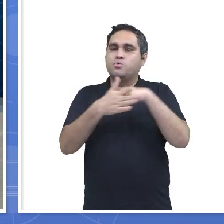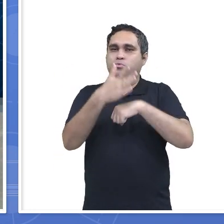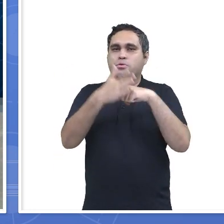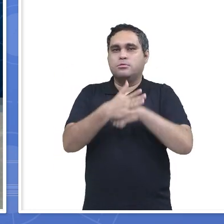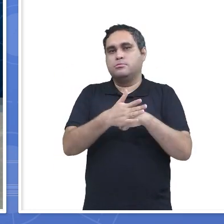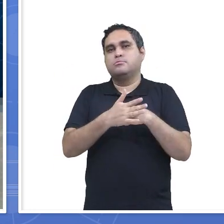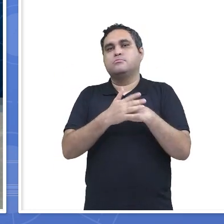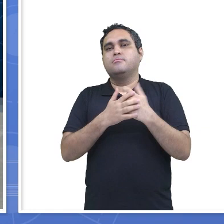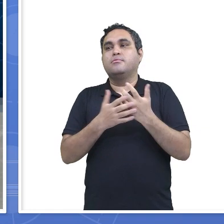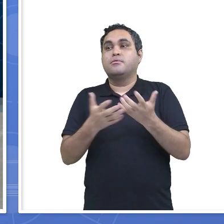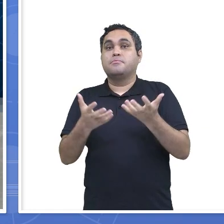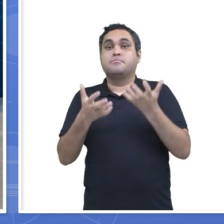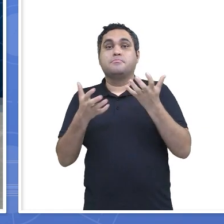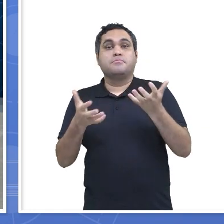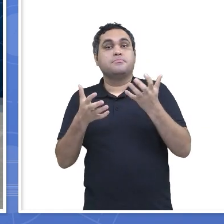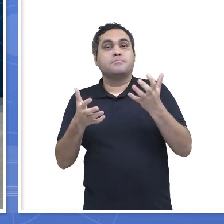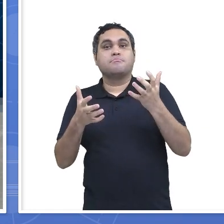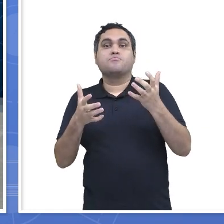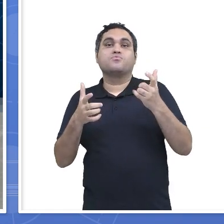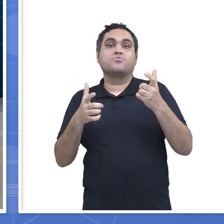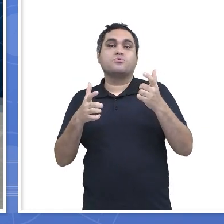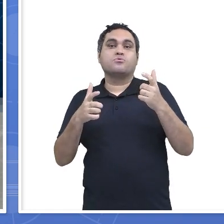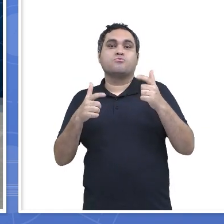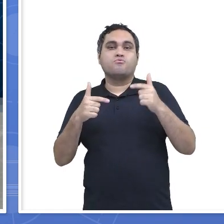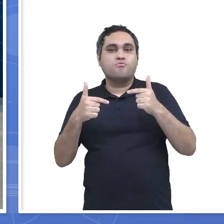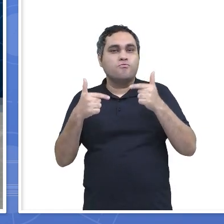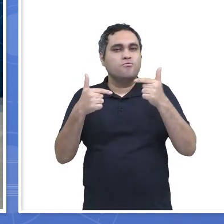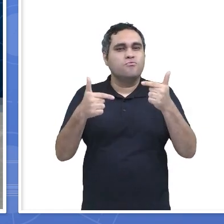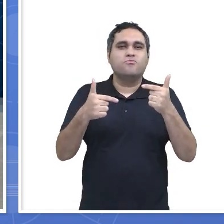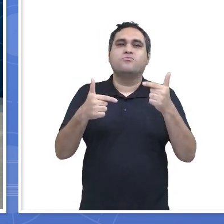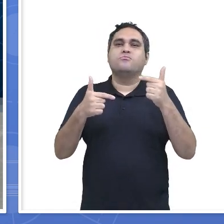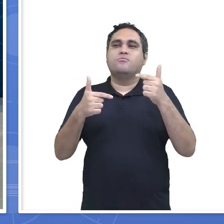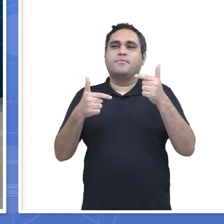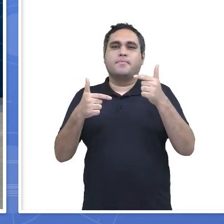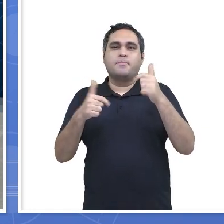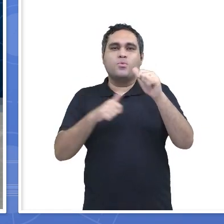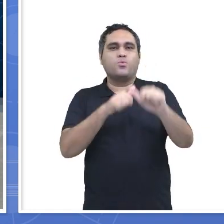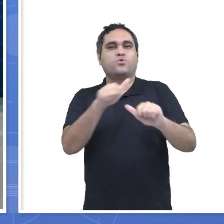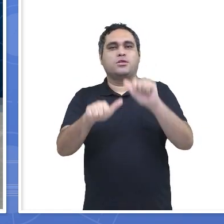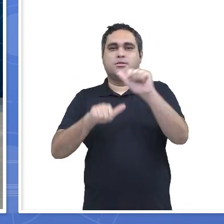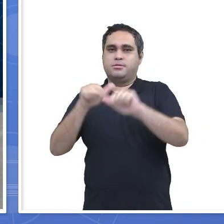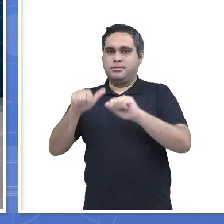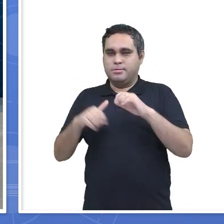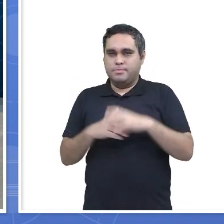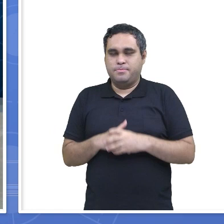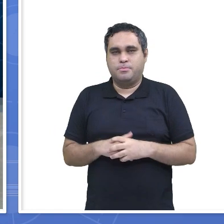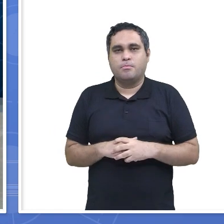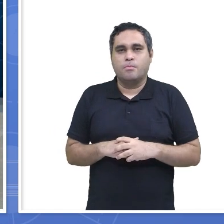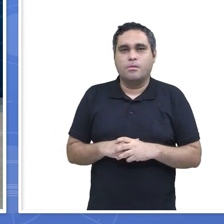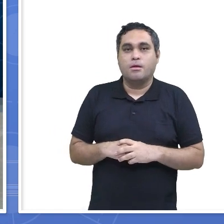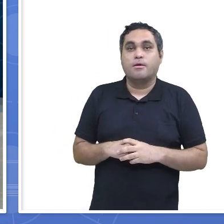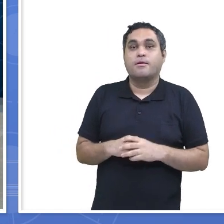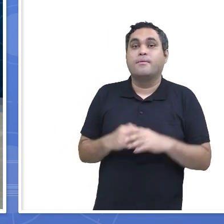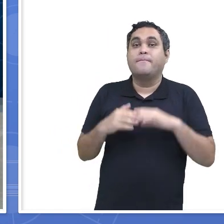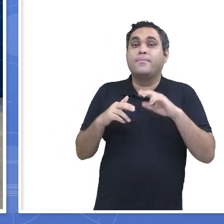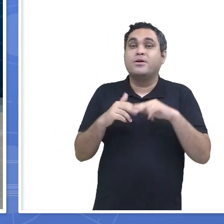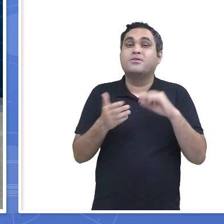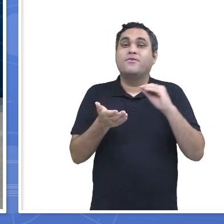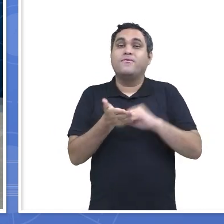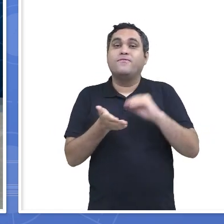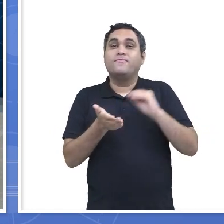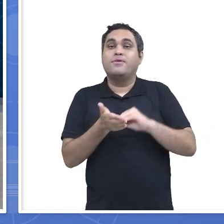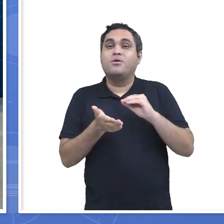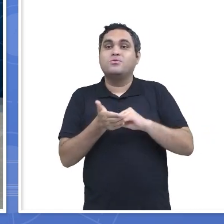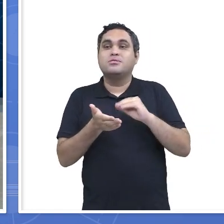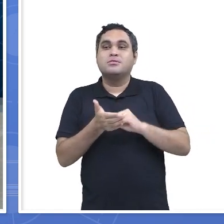né, espaço. Os movimentos sociais, eles surgem exatamente porque falta espaço, falta